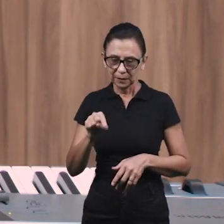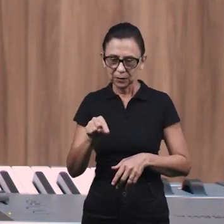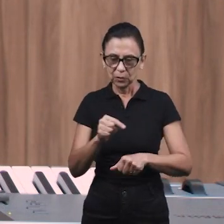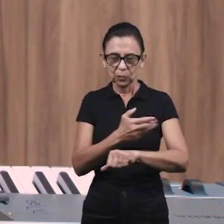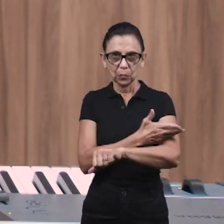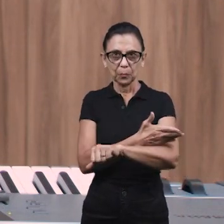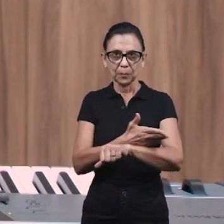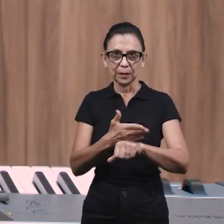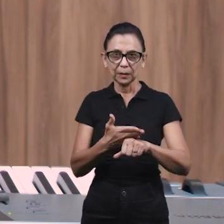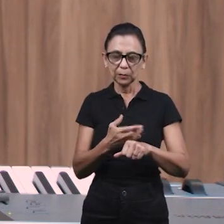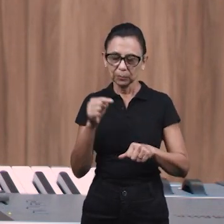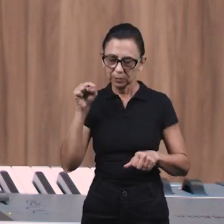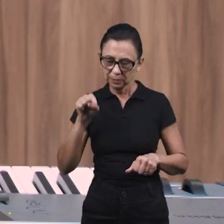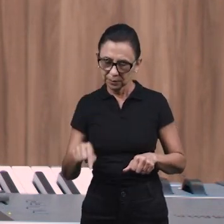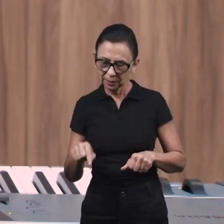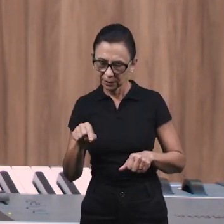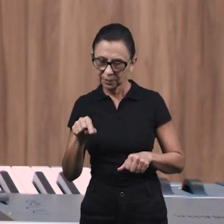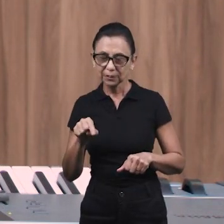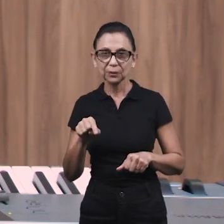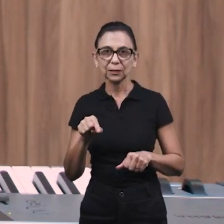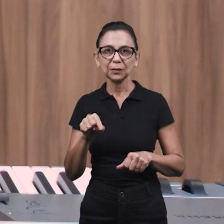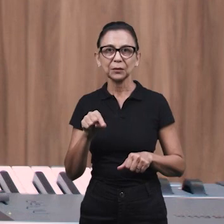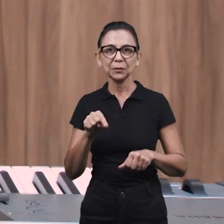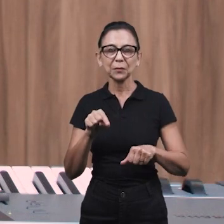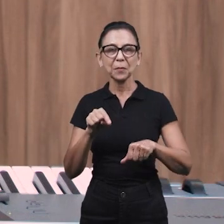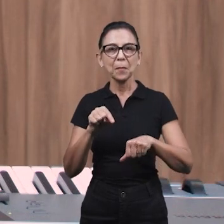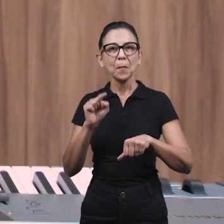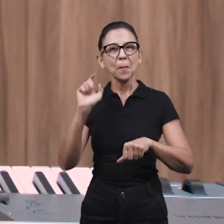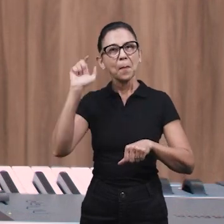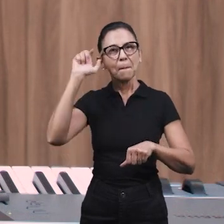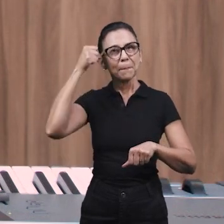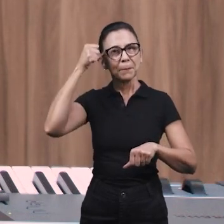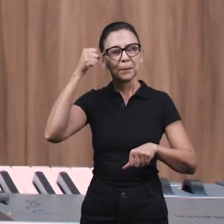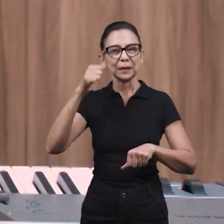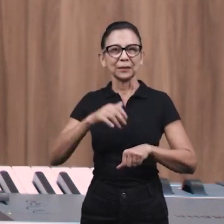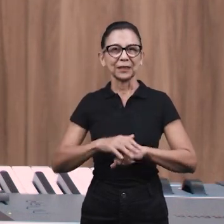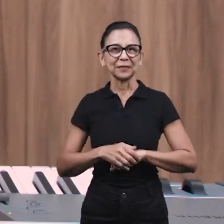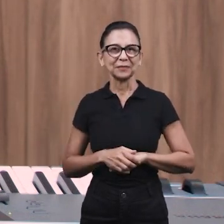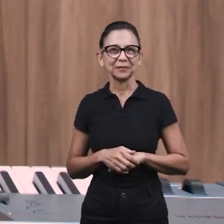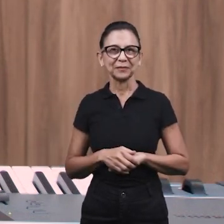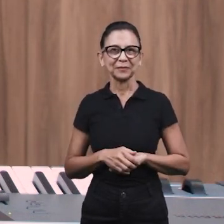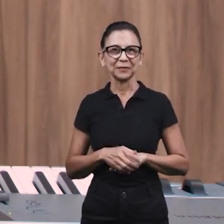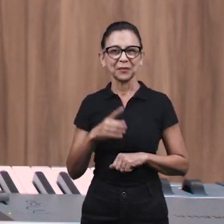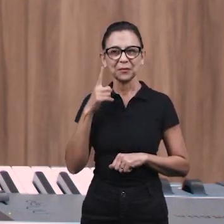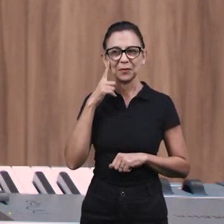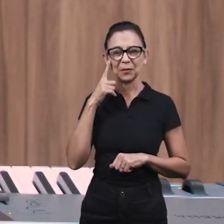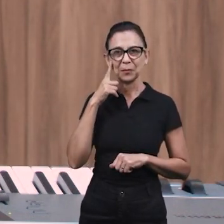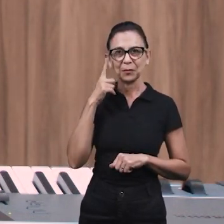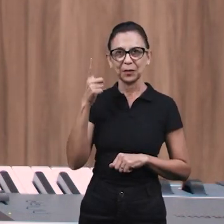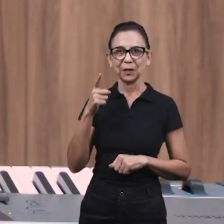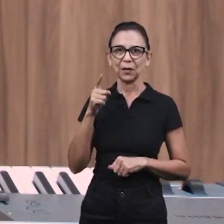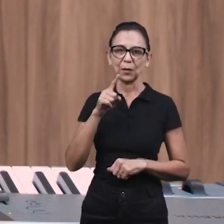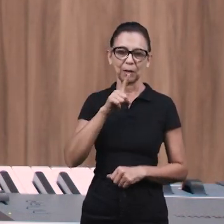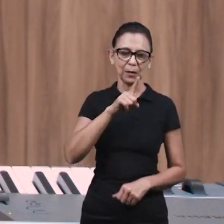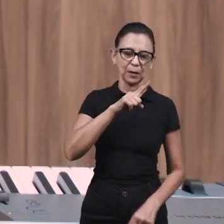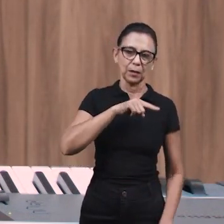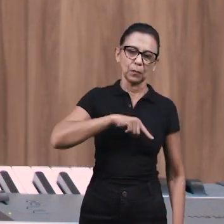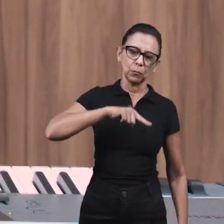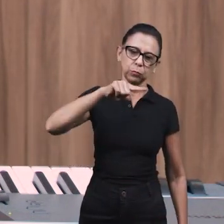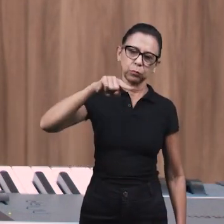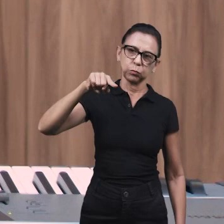brancas e uma preta. Vamos descobrir qual é essa nota preta? Aqui nós temos a